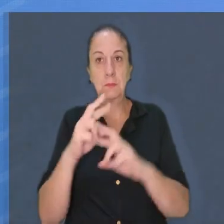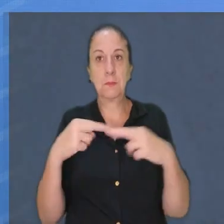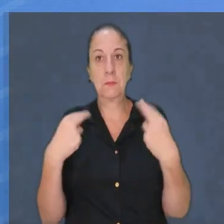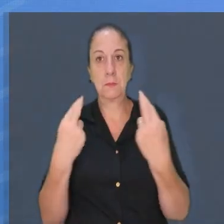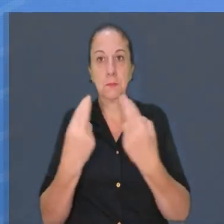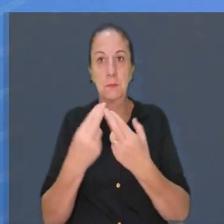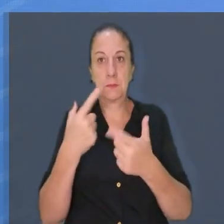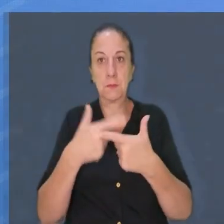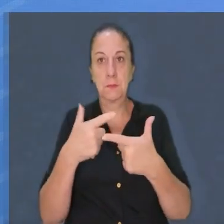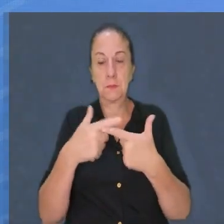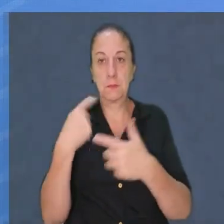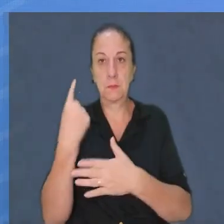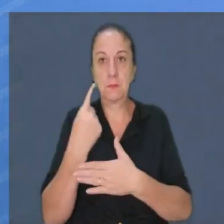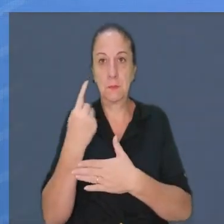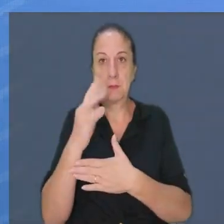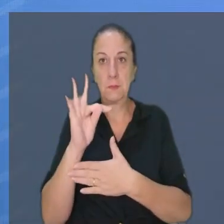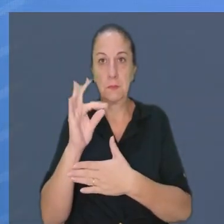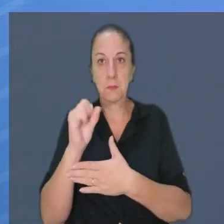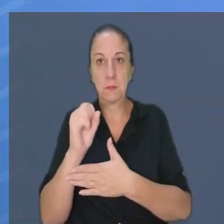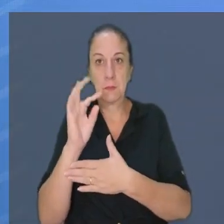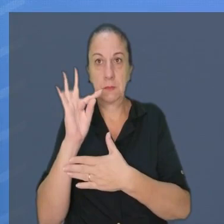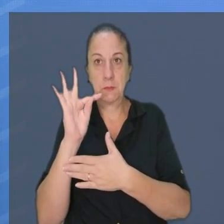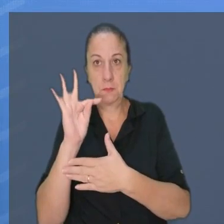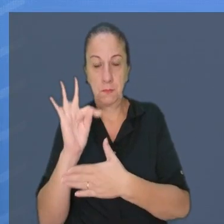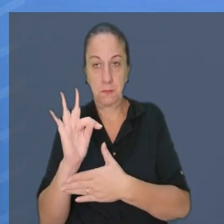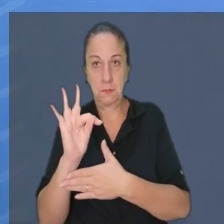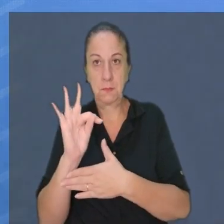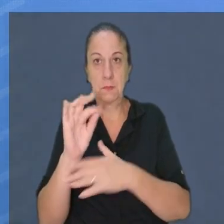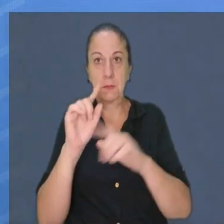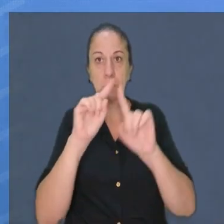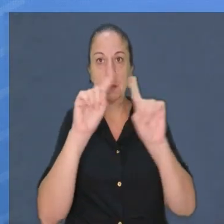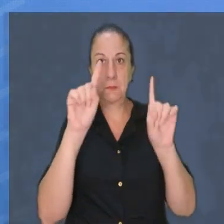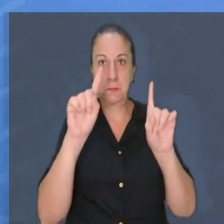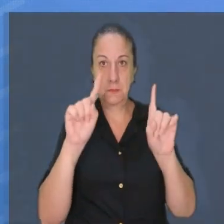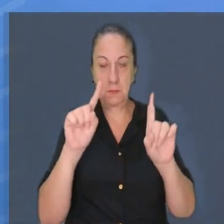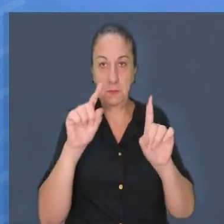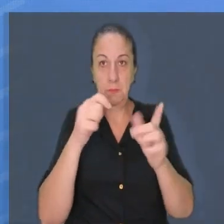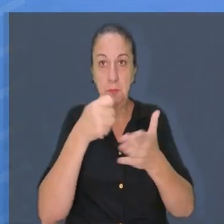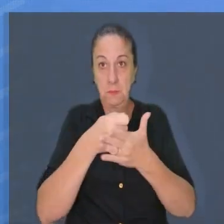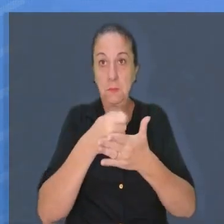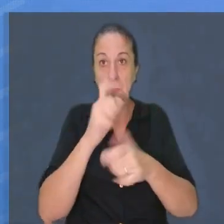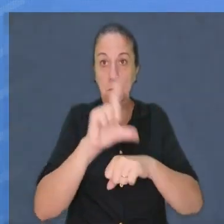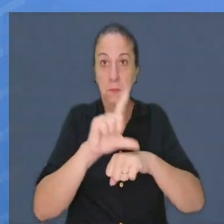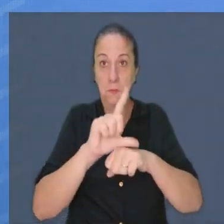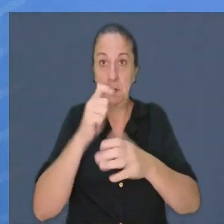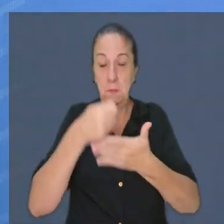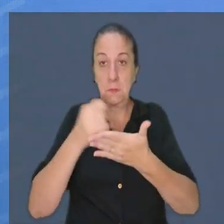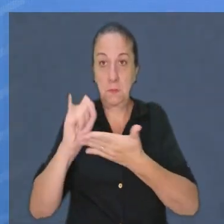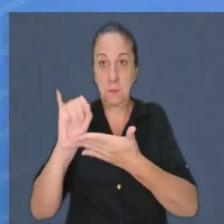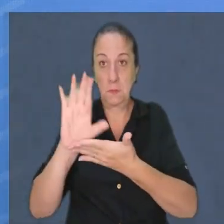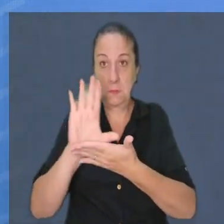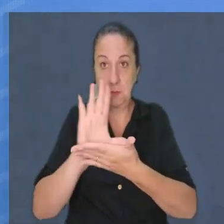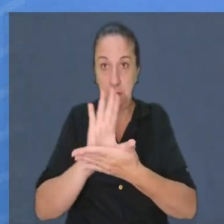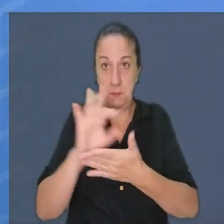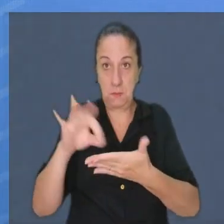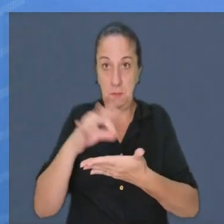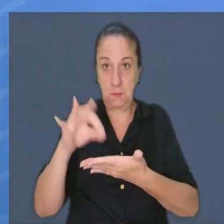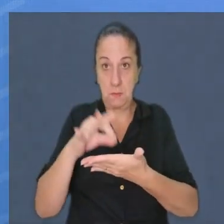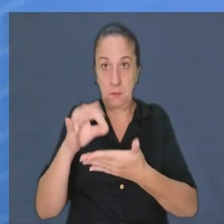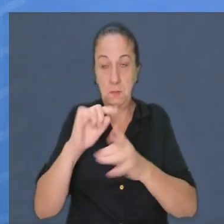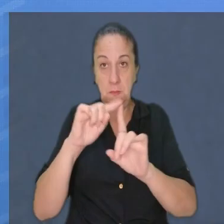A Seção 1 de Dissídios Individuais do TST condenou uma confecção de Belo Horizonte, em Minas Gerais, ao pagamento de